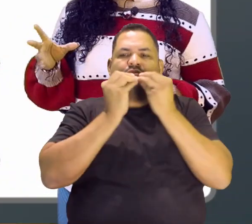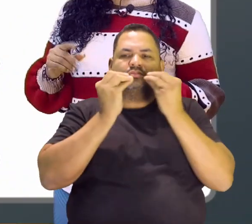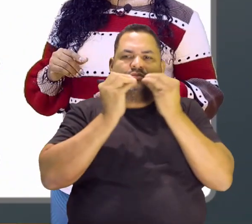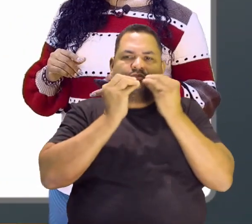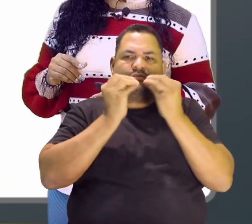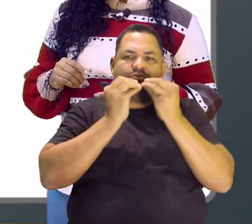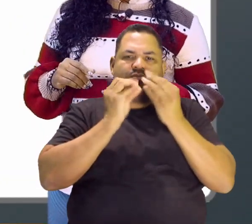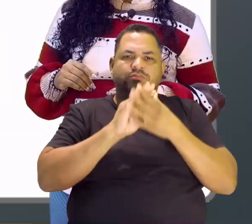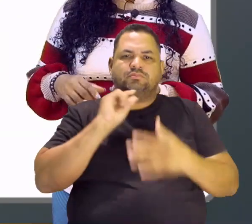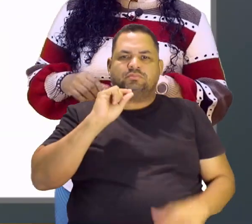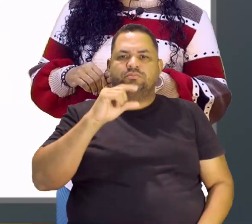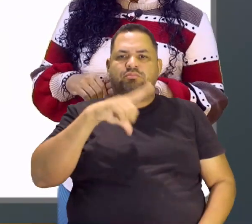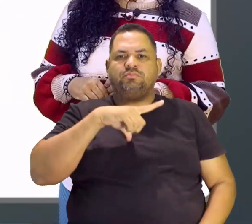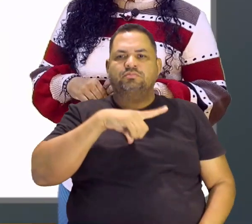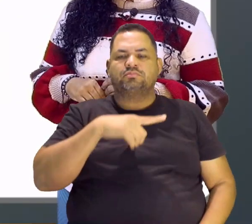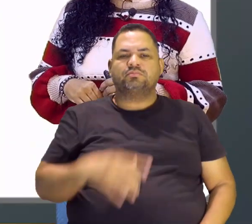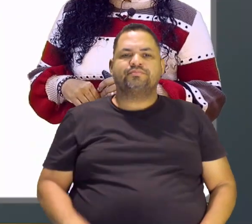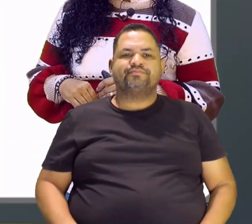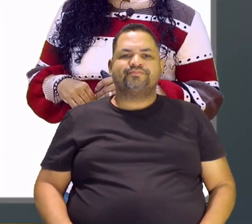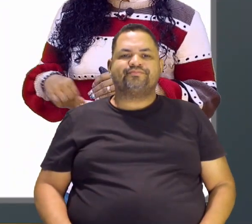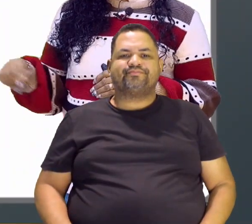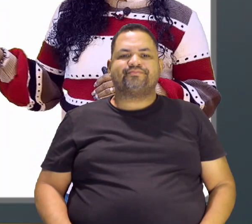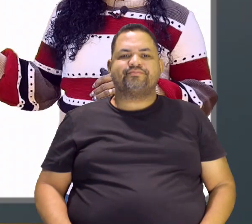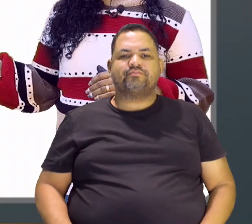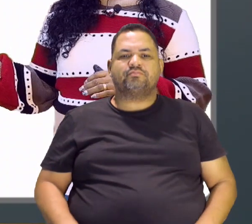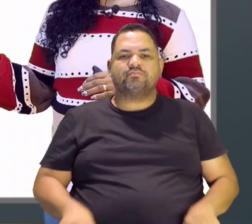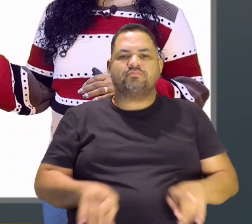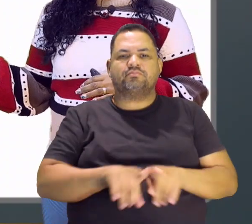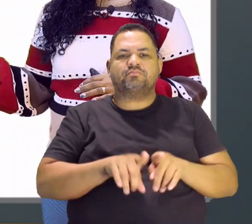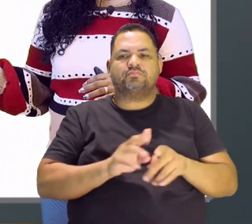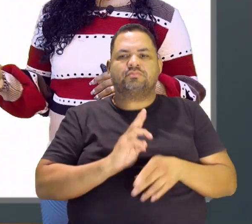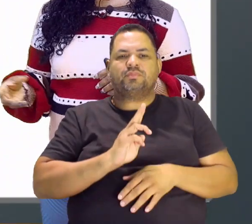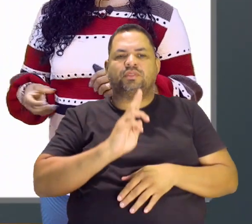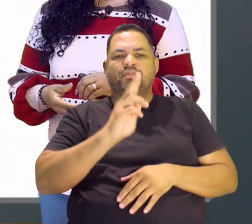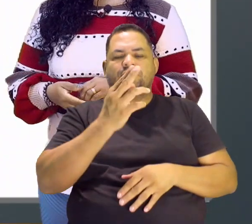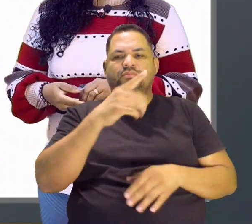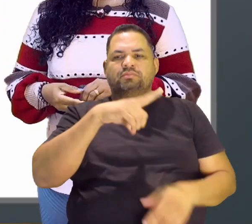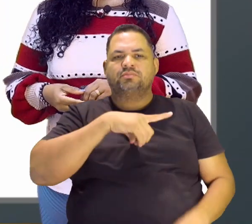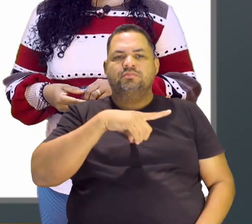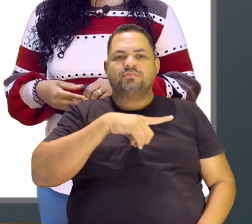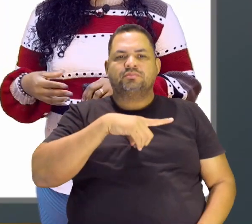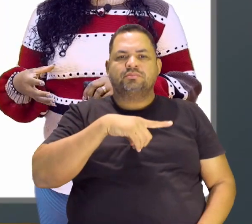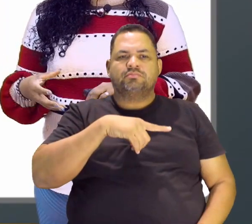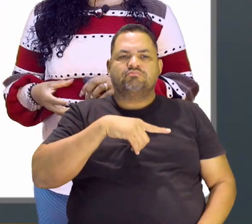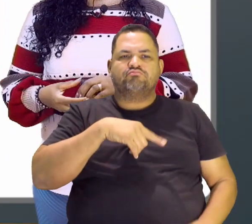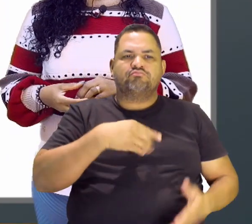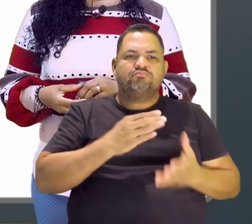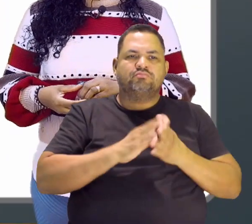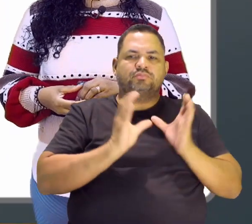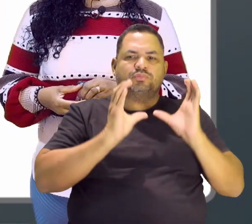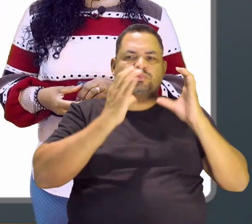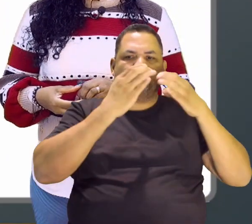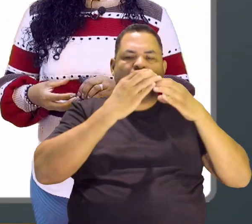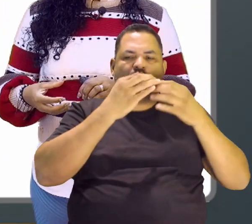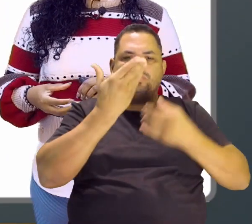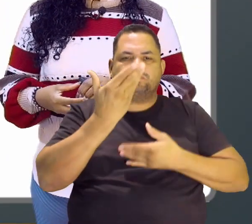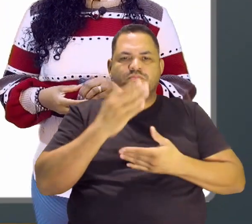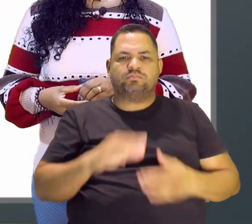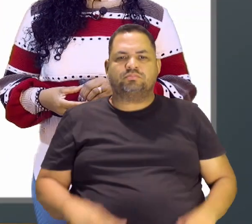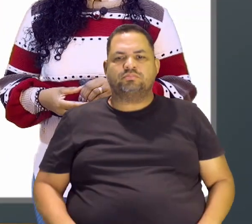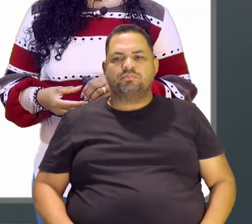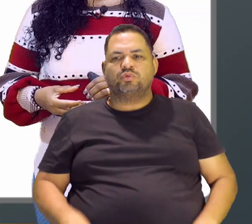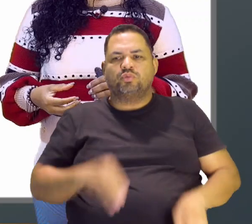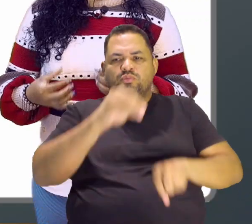que mais, Prof. Iris? E aí nós temos aí os processos, né? Nós temos aí alguns grupos de nutrientes